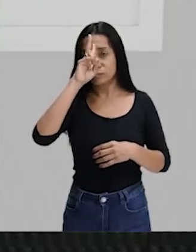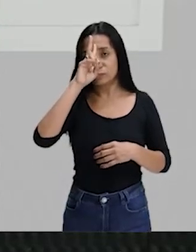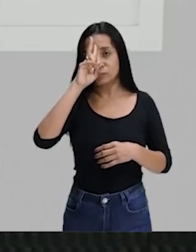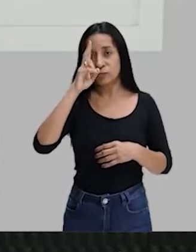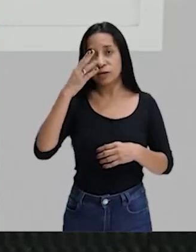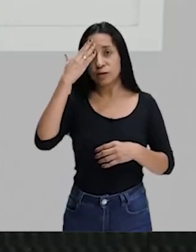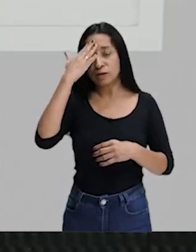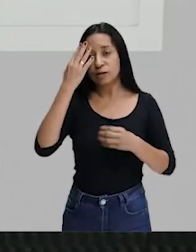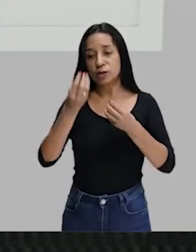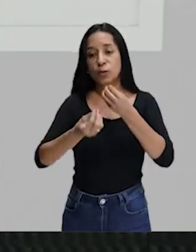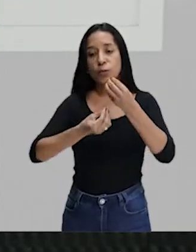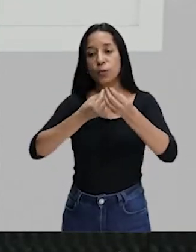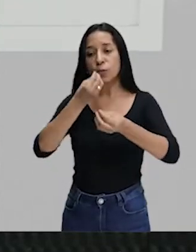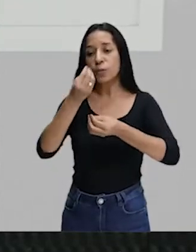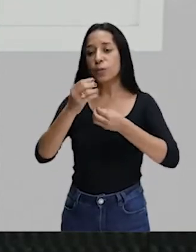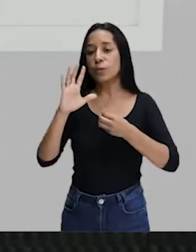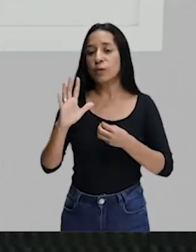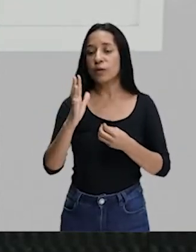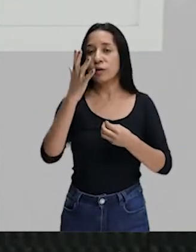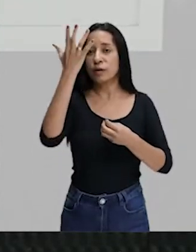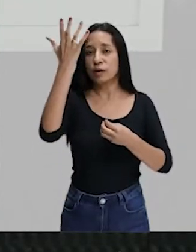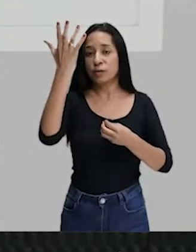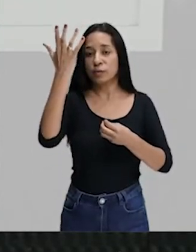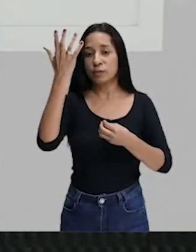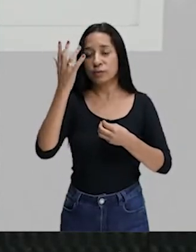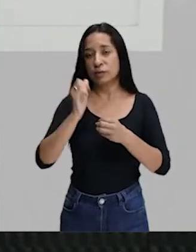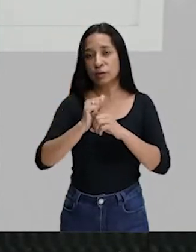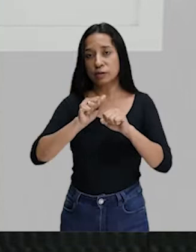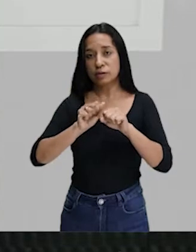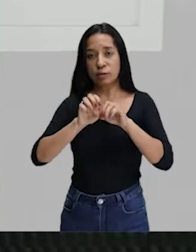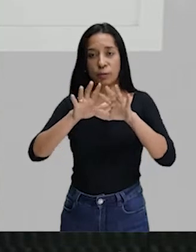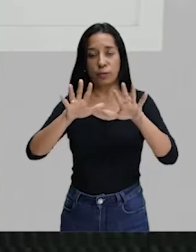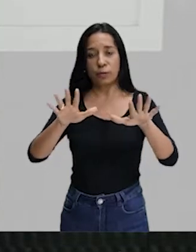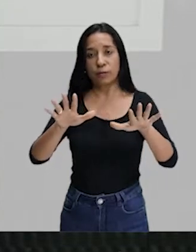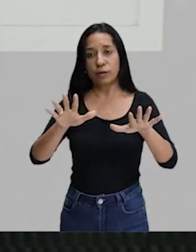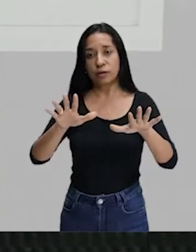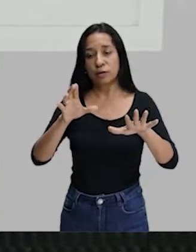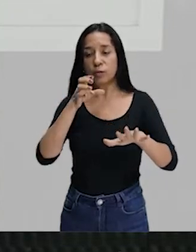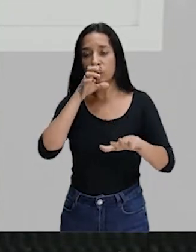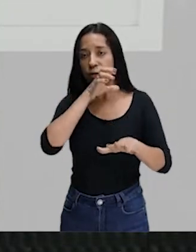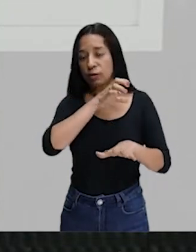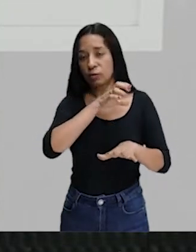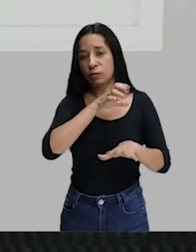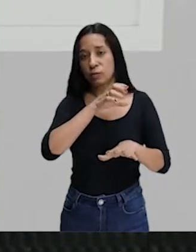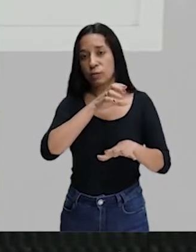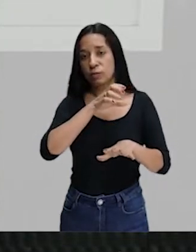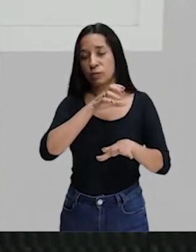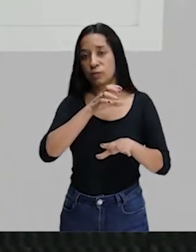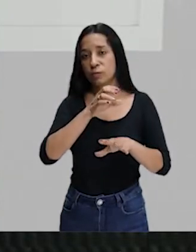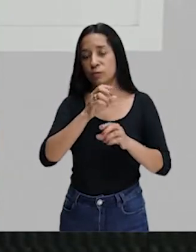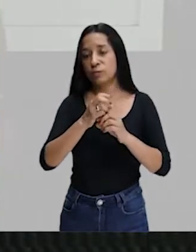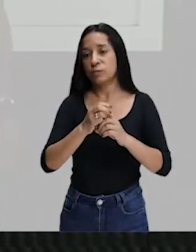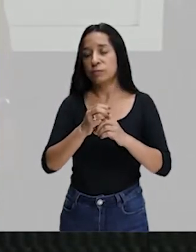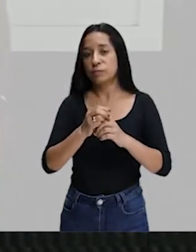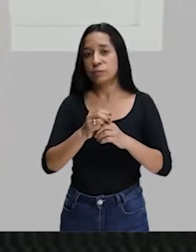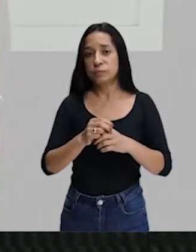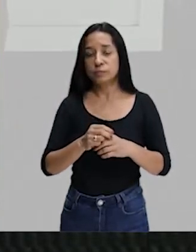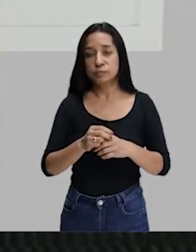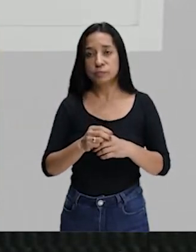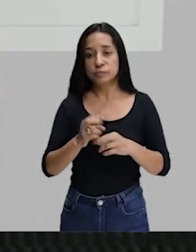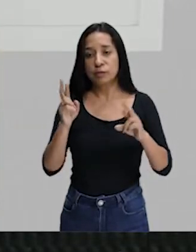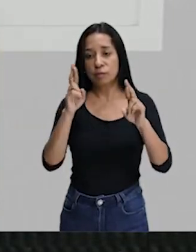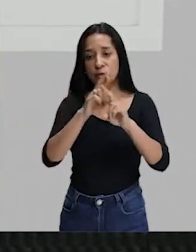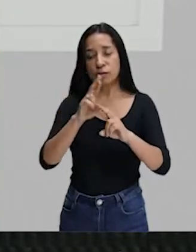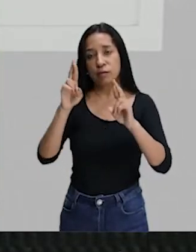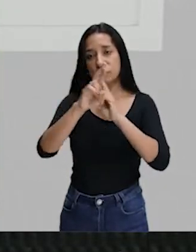vamos entender como é que acontece essa propagação do calor, essa passagem de energia,